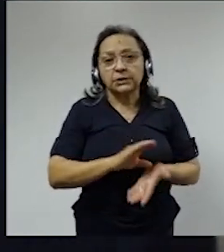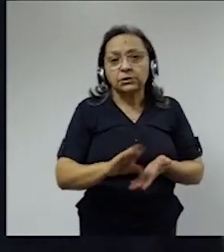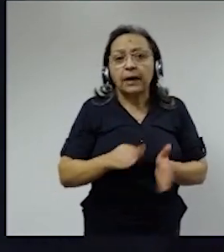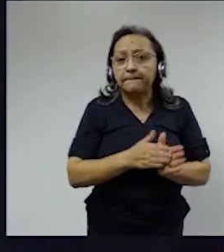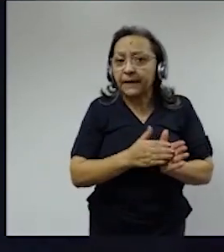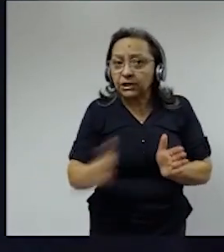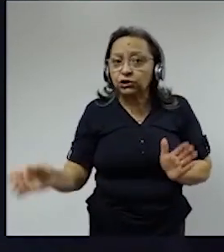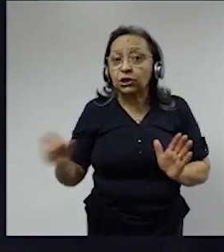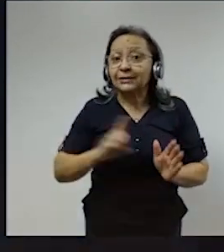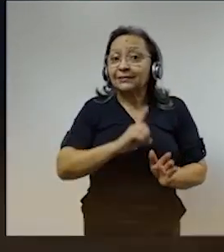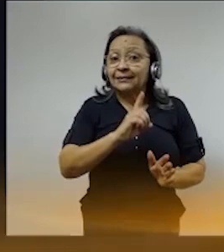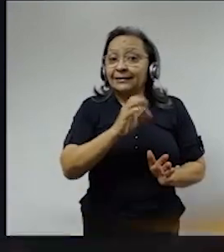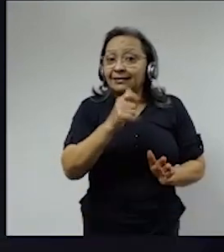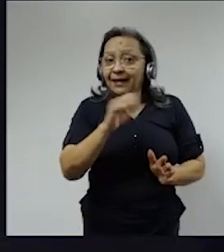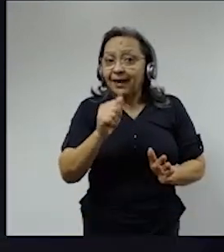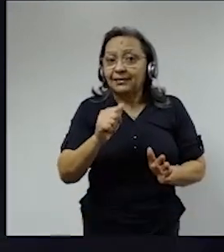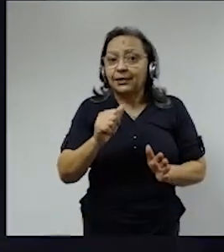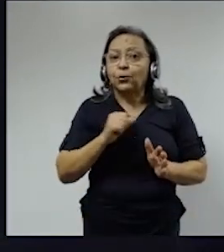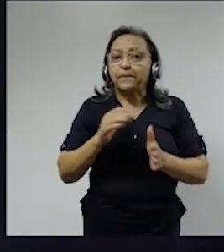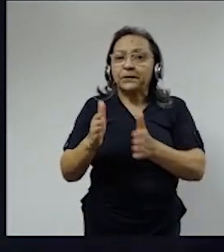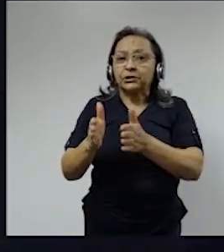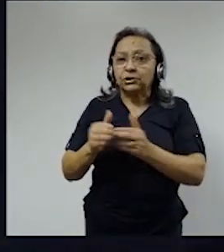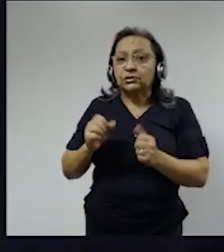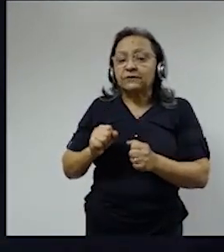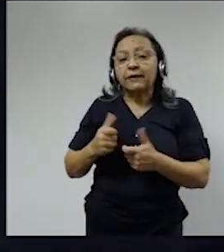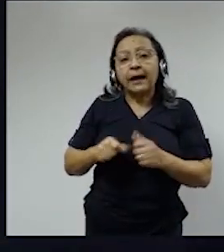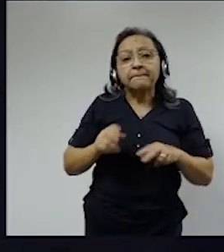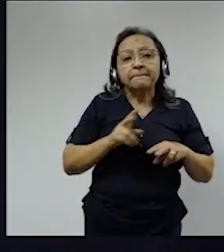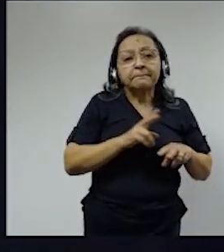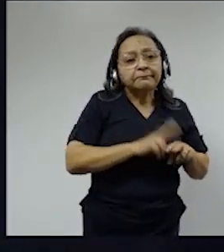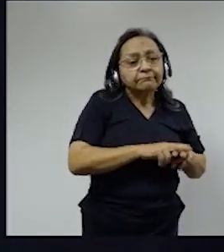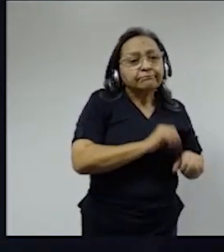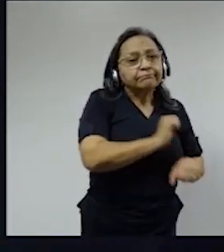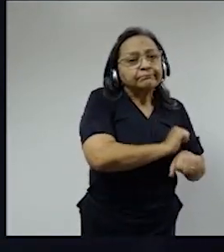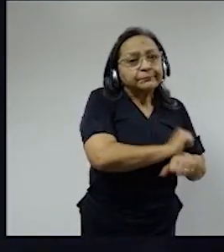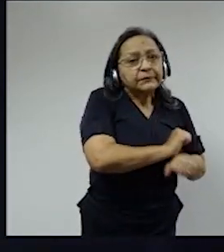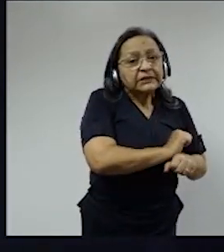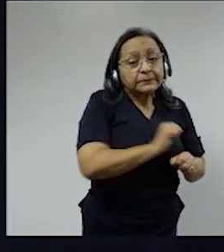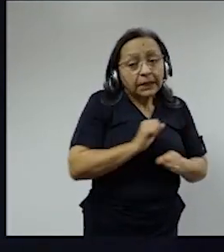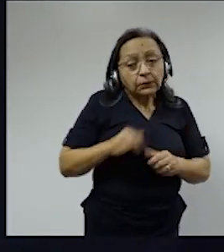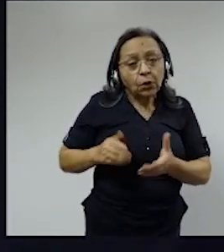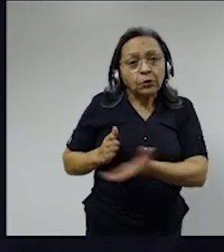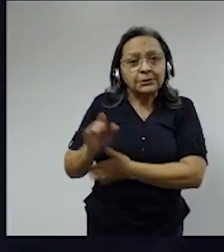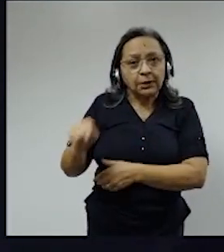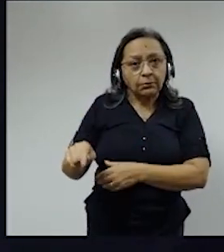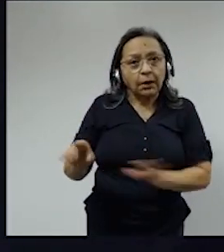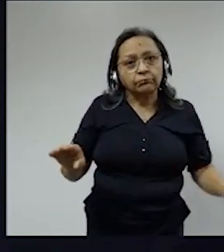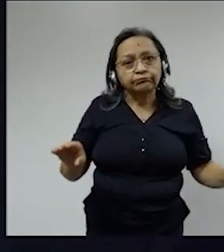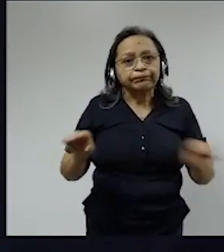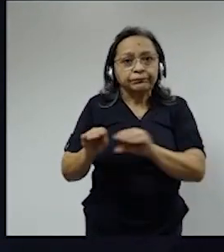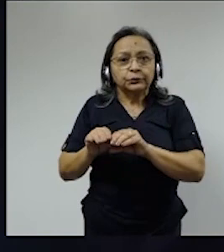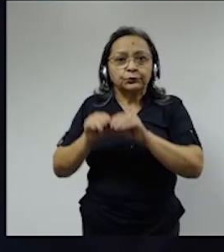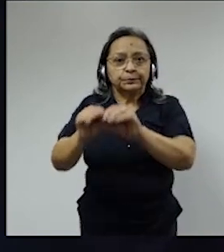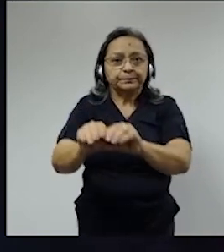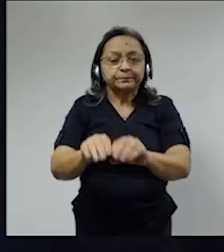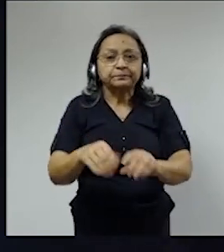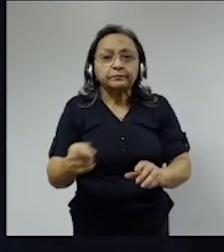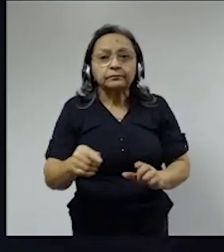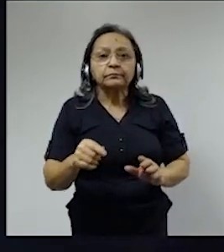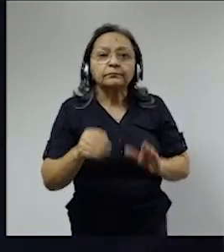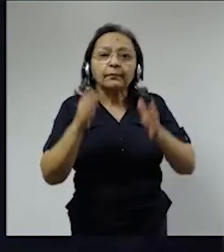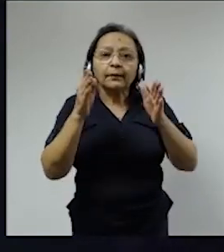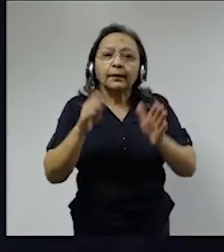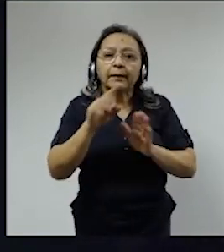que fique represada a remuneração aguardando a concessão da patente. Então, essa parte do projeto de lei, para mim, é